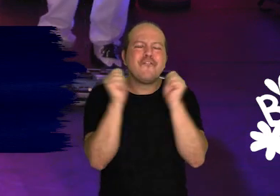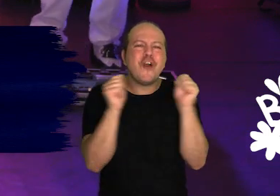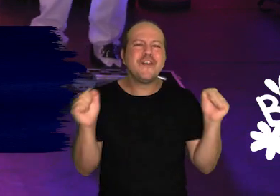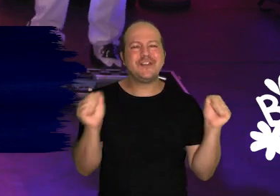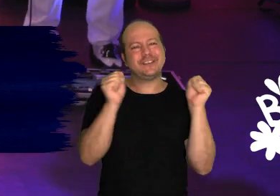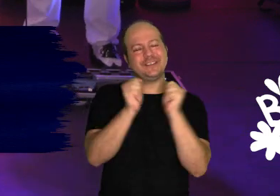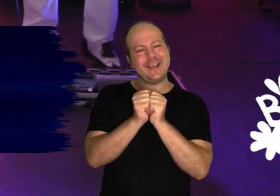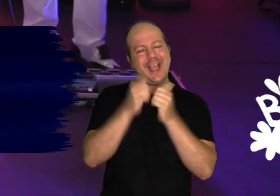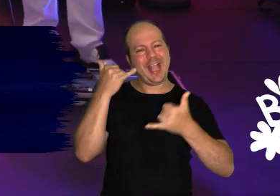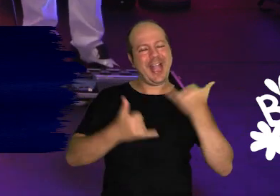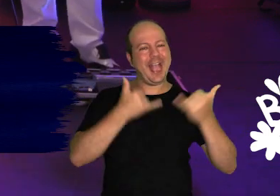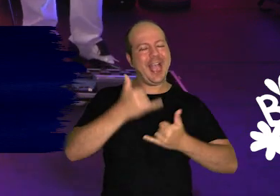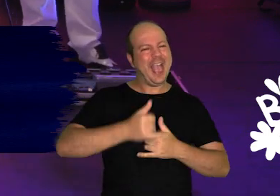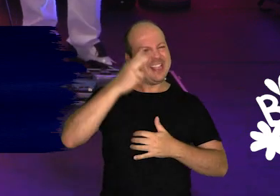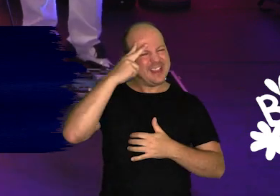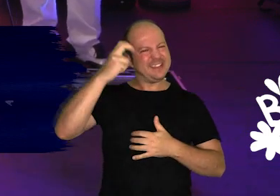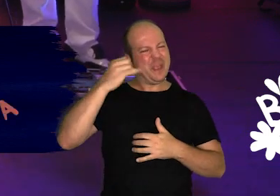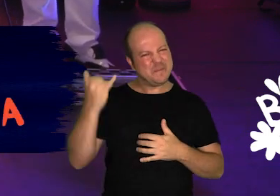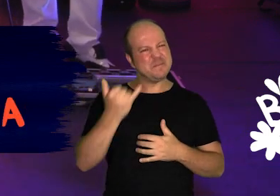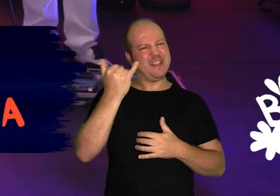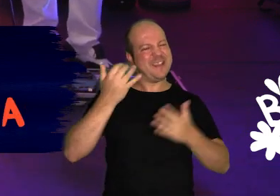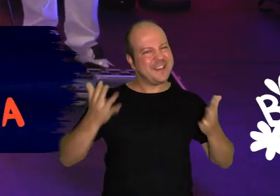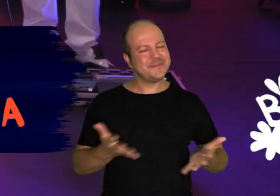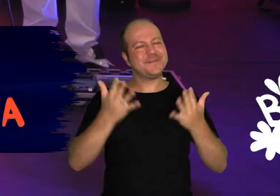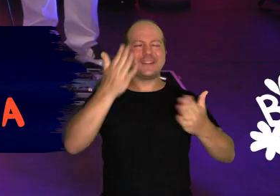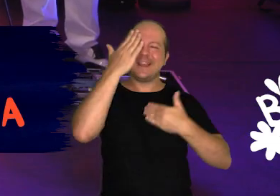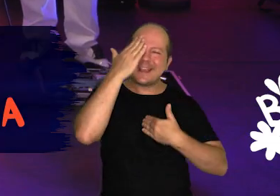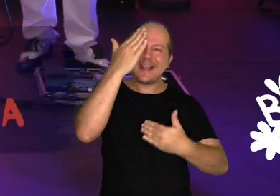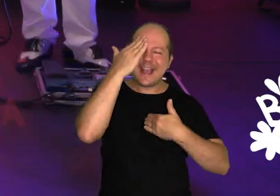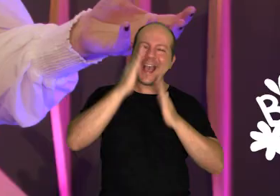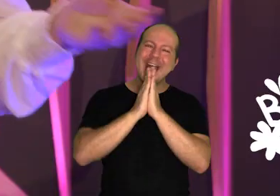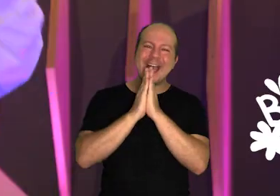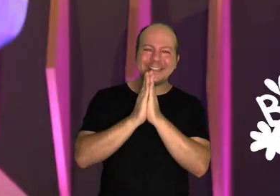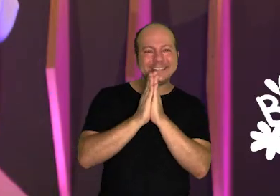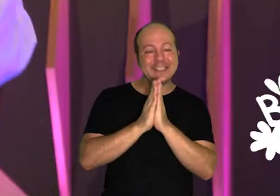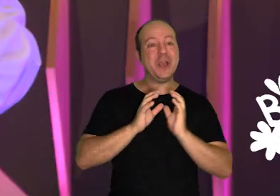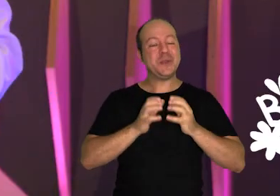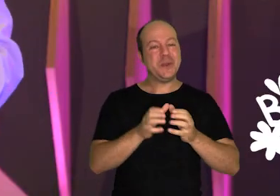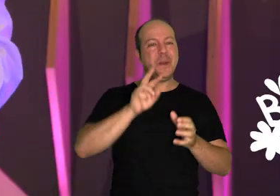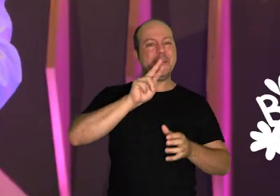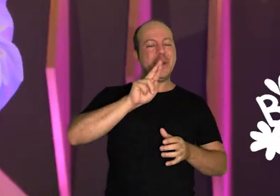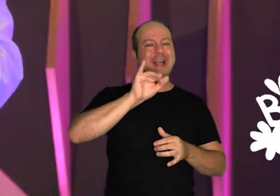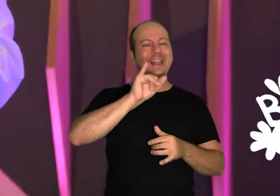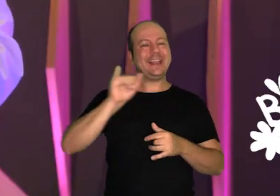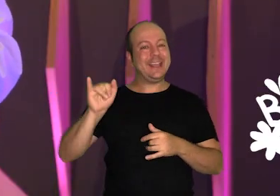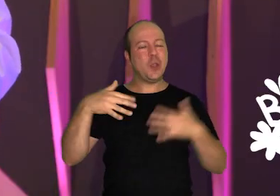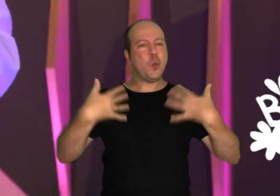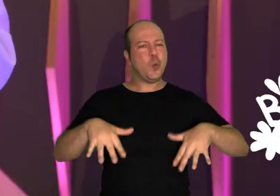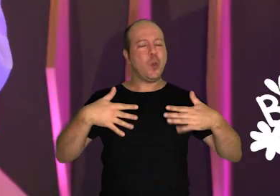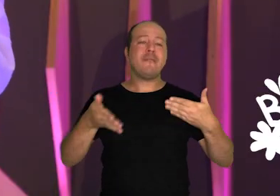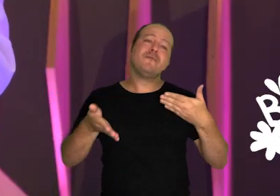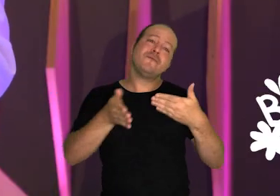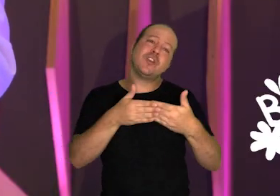pegada, importante, inteligente, mobilizador. Graças, Grupo Tri. Fecharam com chave de ouro a programação